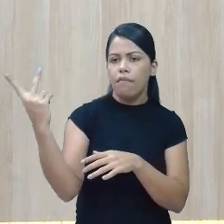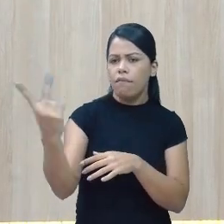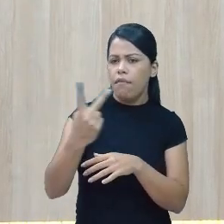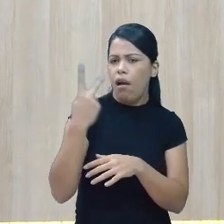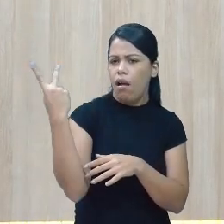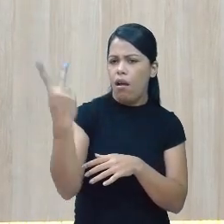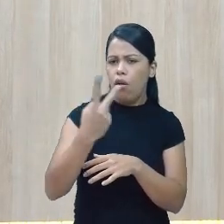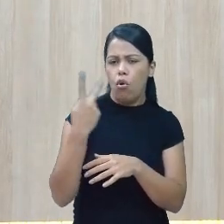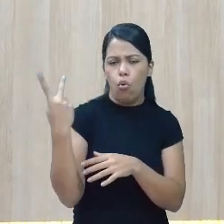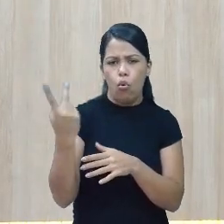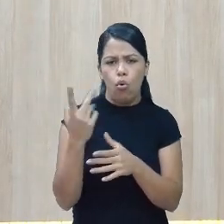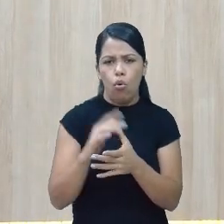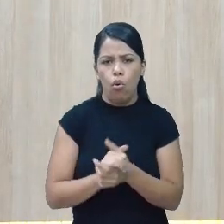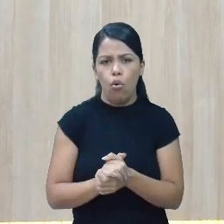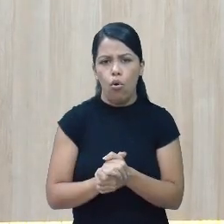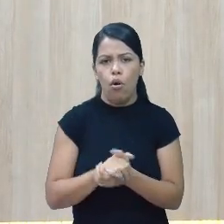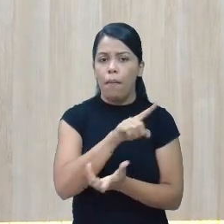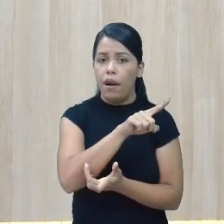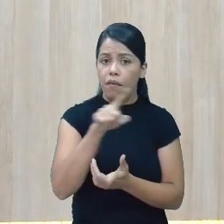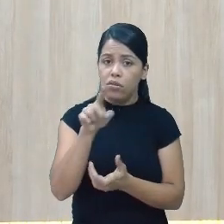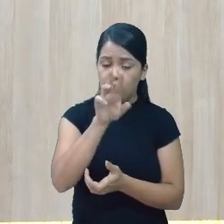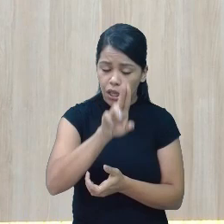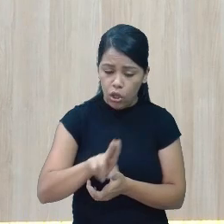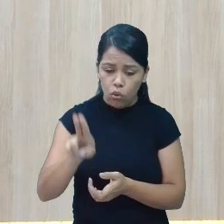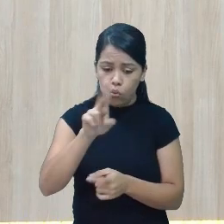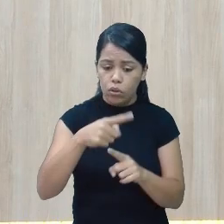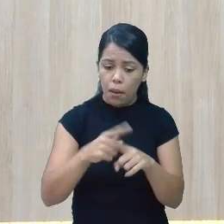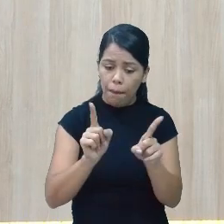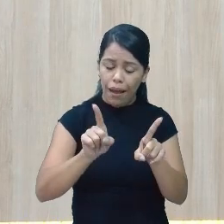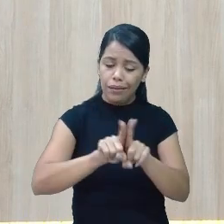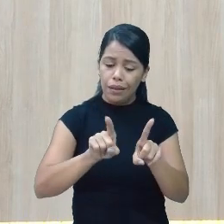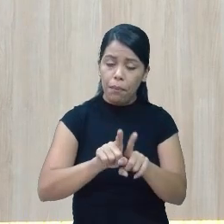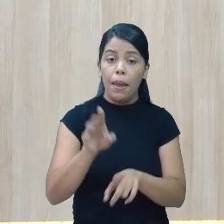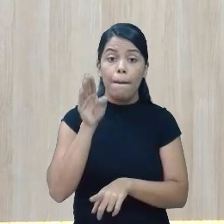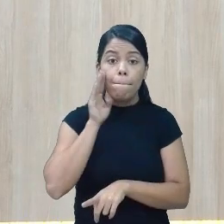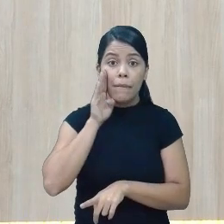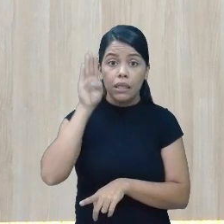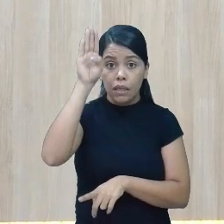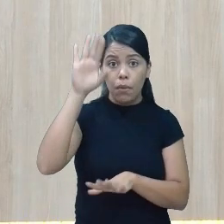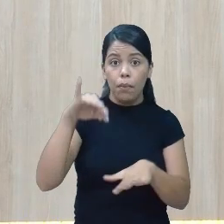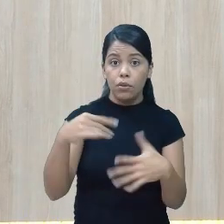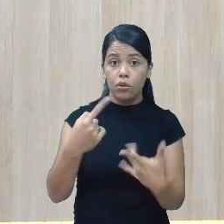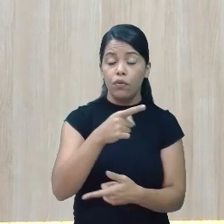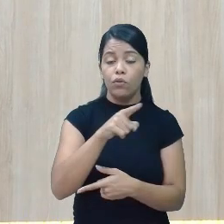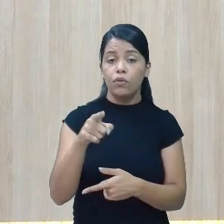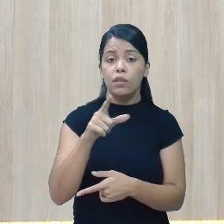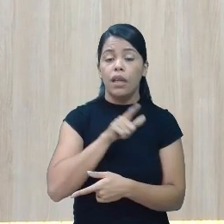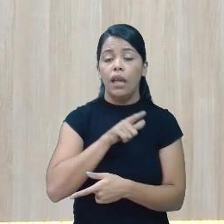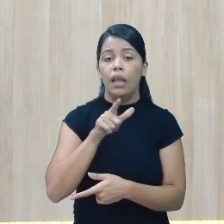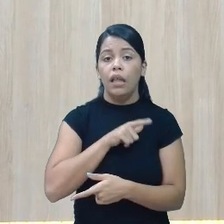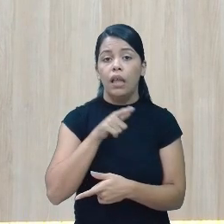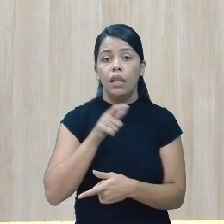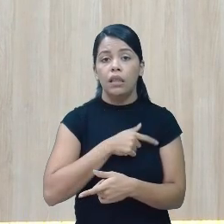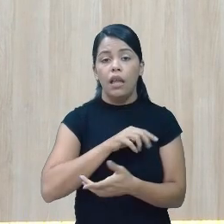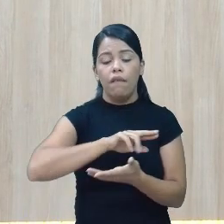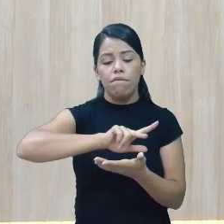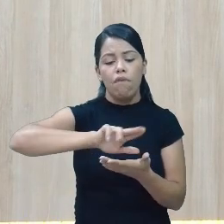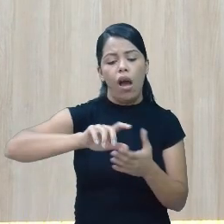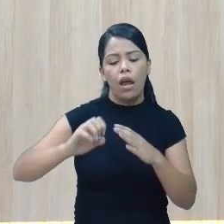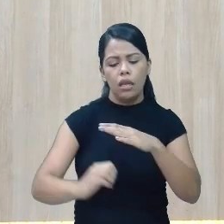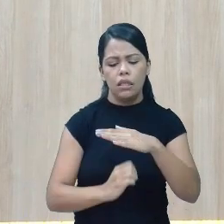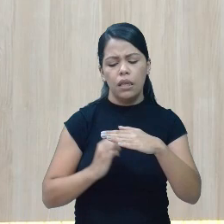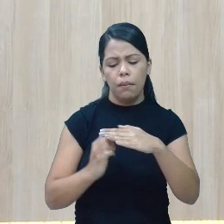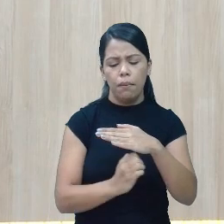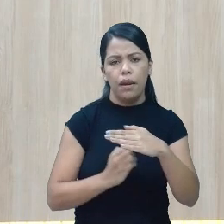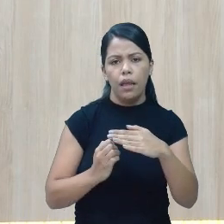valores, tanto para você que está utilizando, mas principalmente quando você tem diversas empresas que